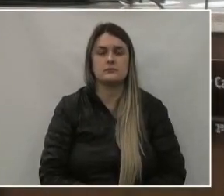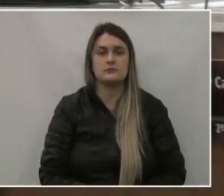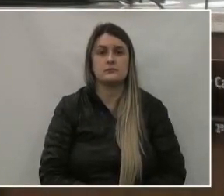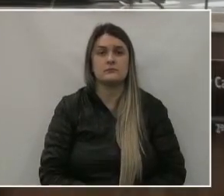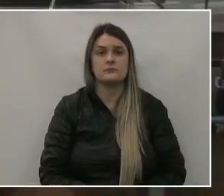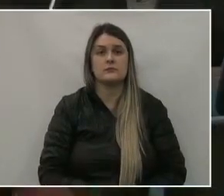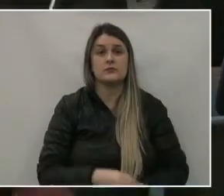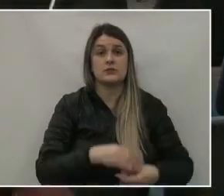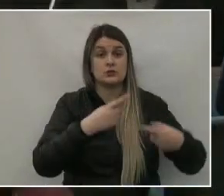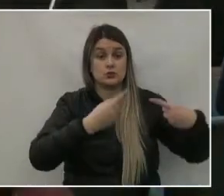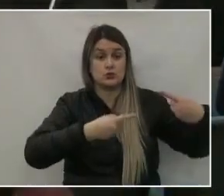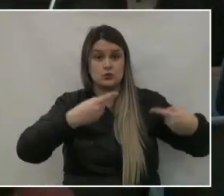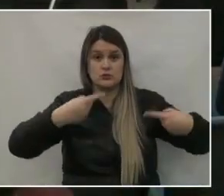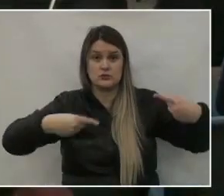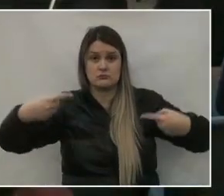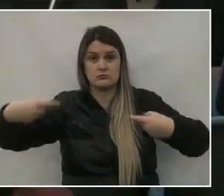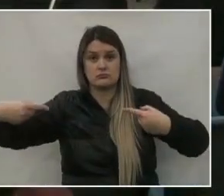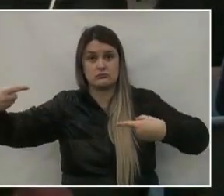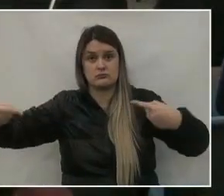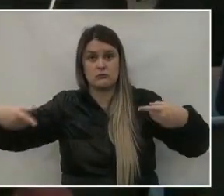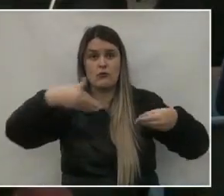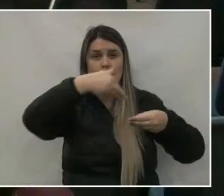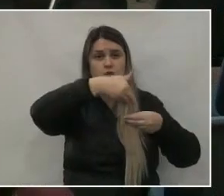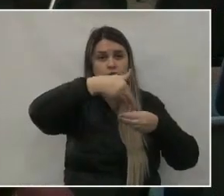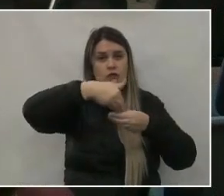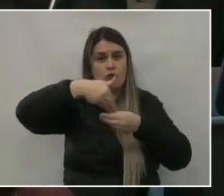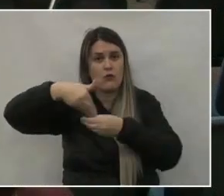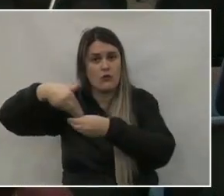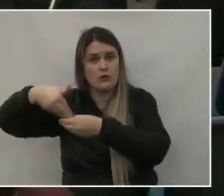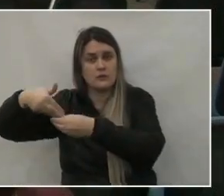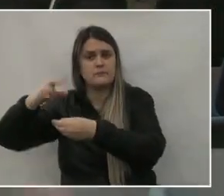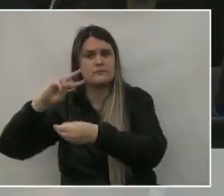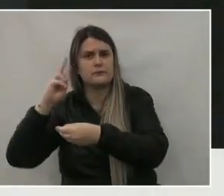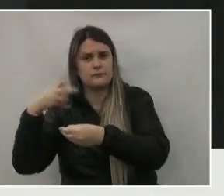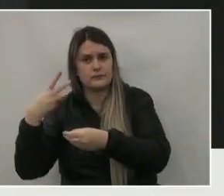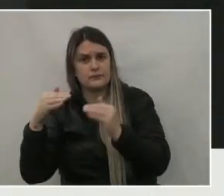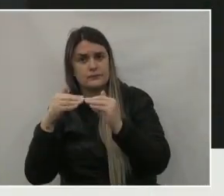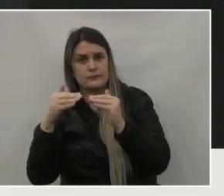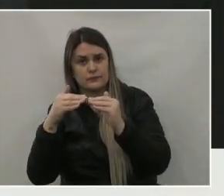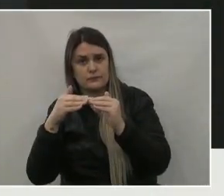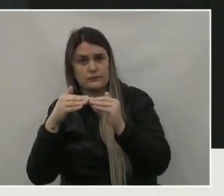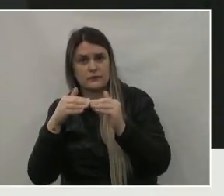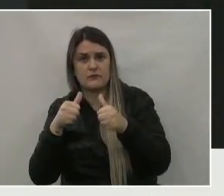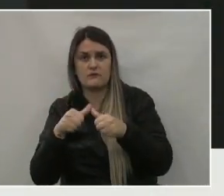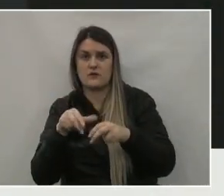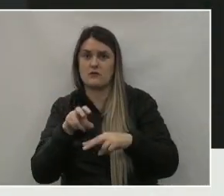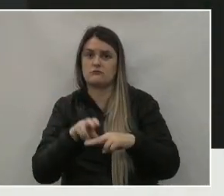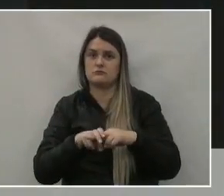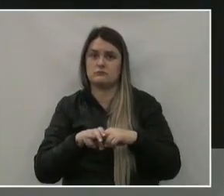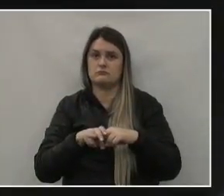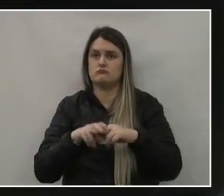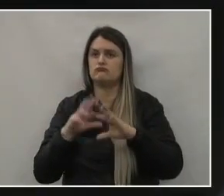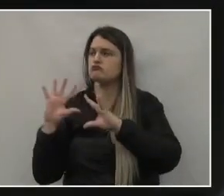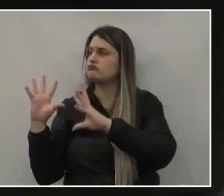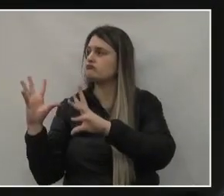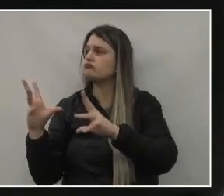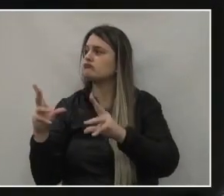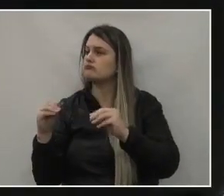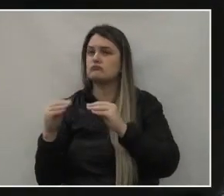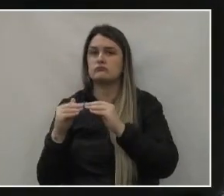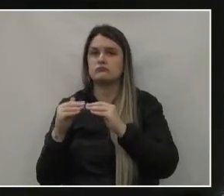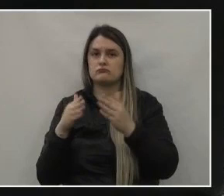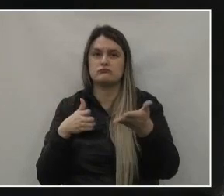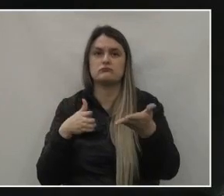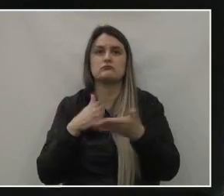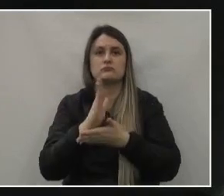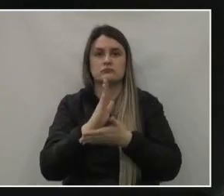Em discussão. Em votação, senhores vereadores que aprovam, permaneçam como estão. Aprovado o parecer fundamentado